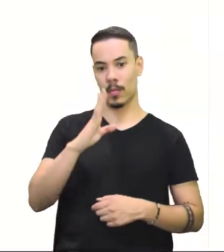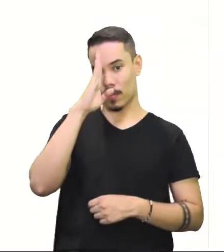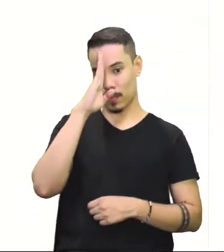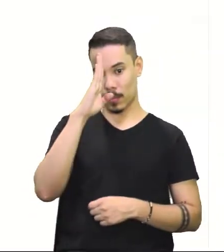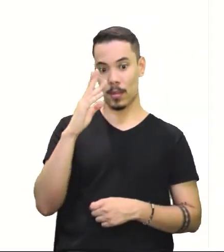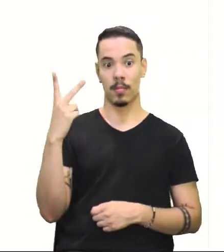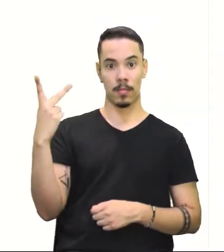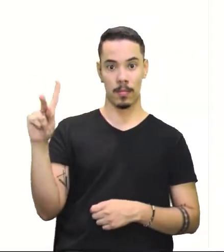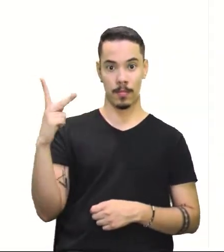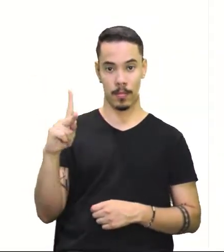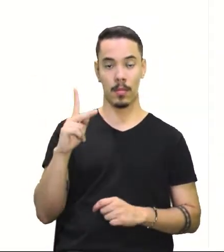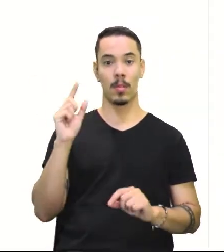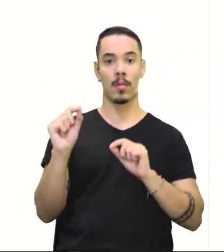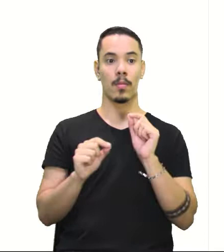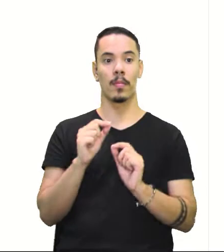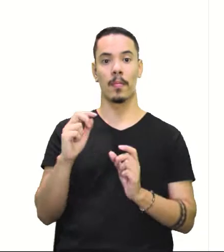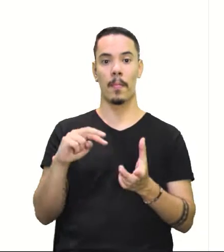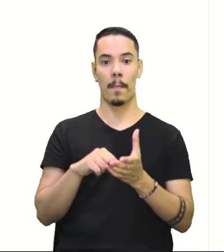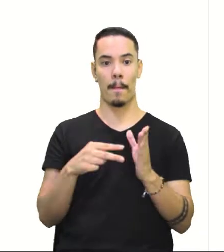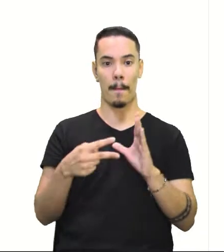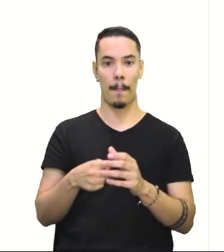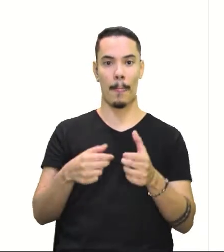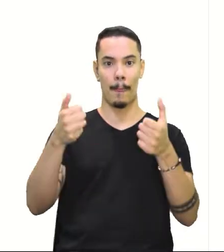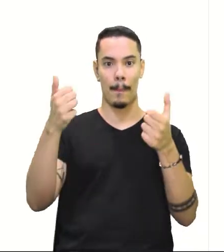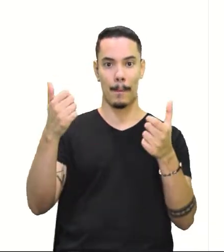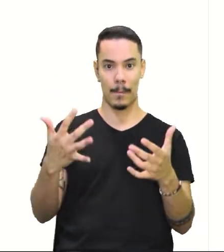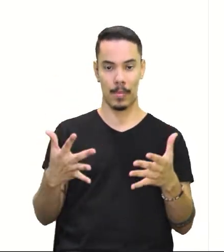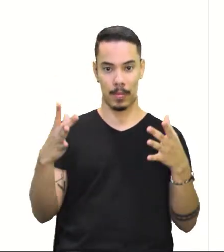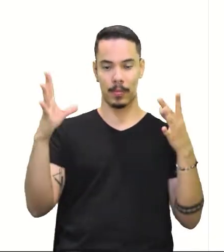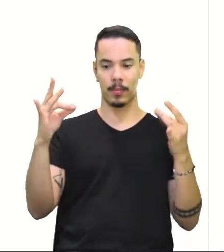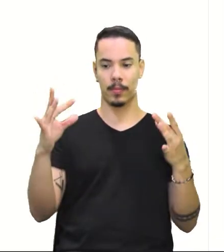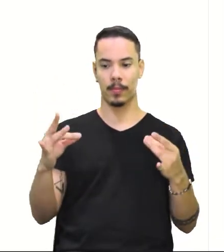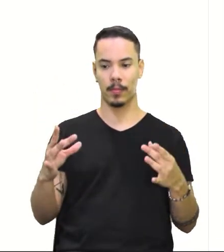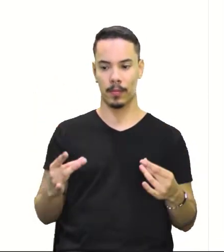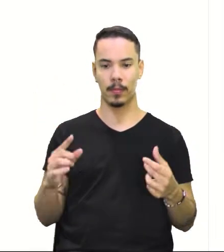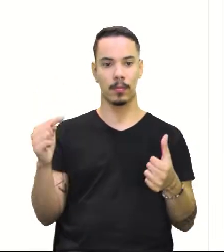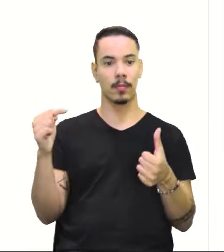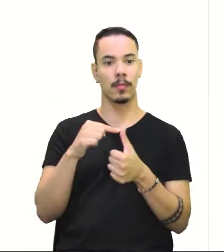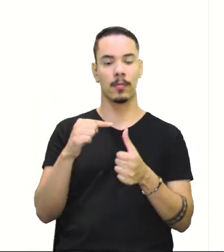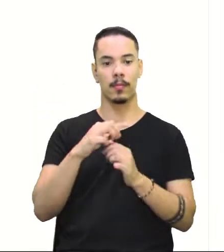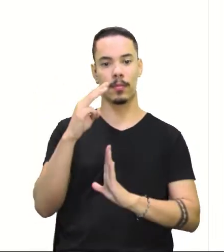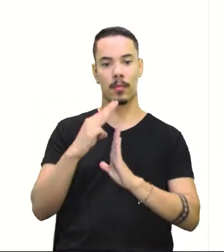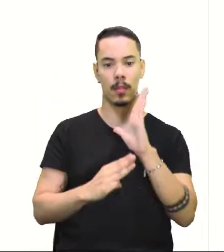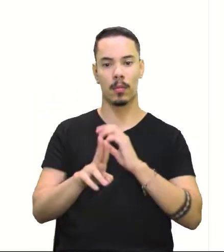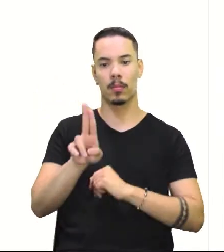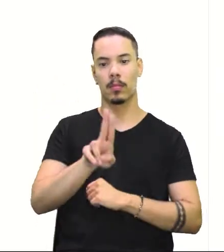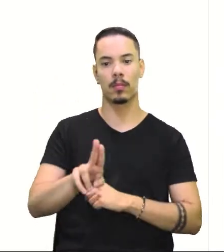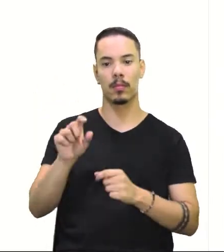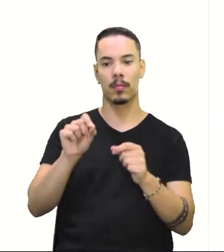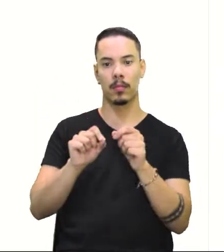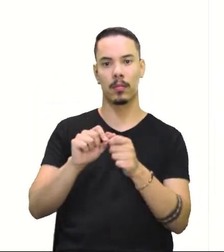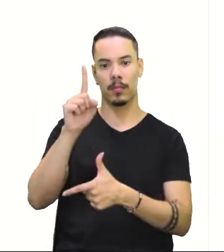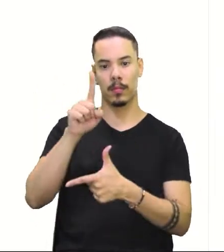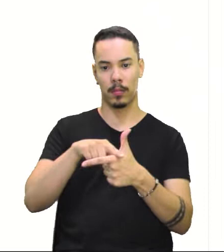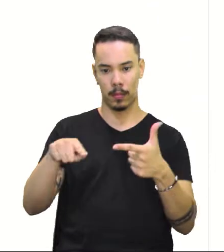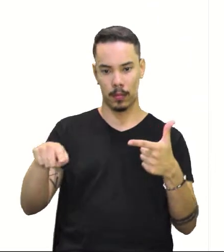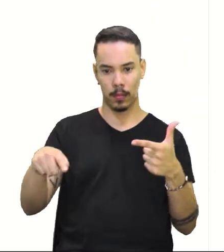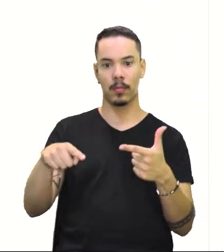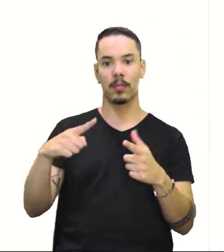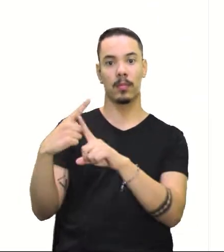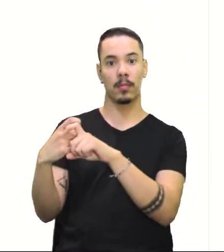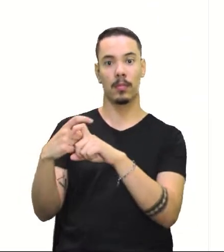Briot-Ruffini, a gente fala da seguinte estrutura. É assim, ó, é um método utilizado para fazer a divisão de polinômios. Através